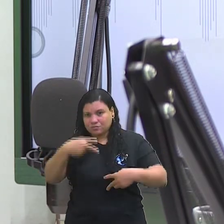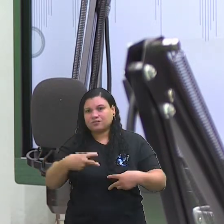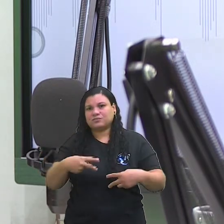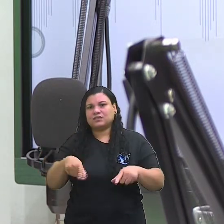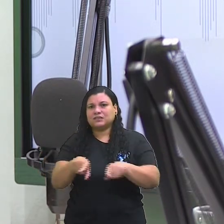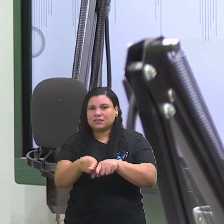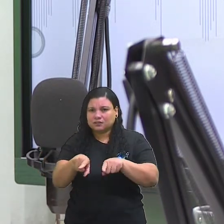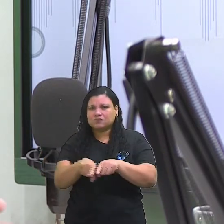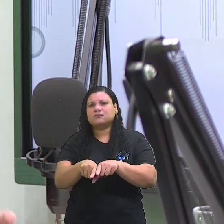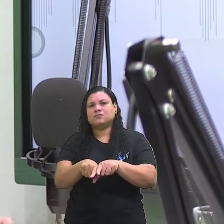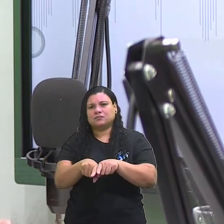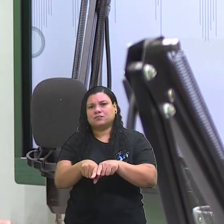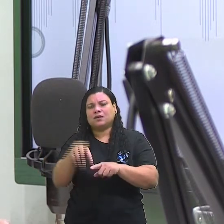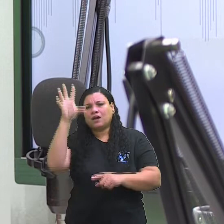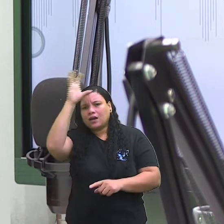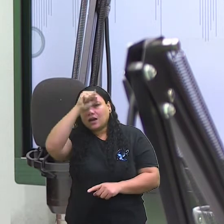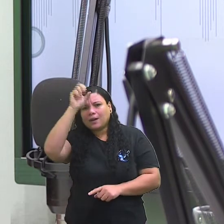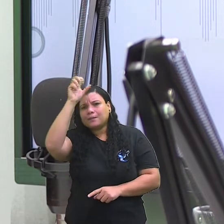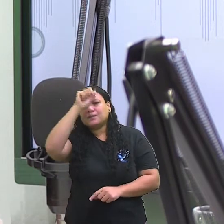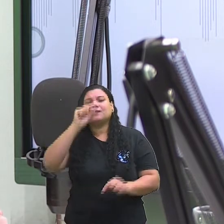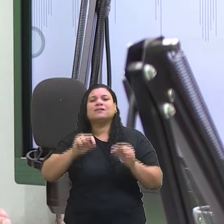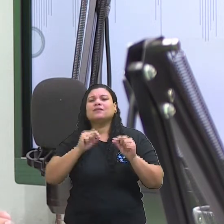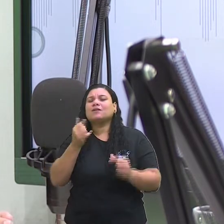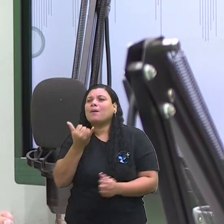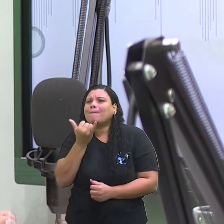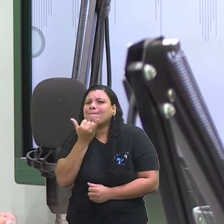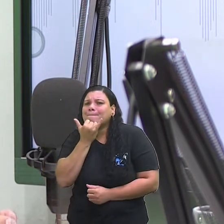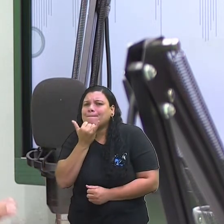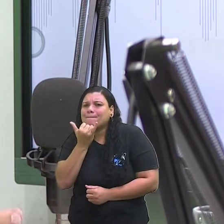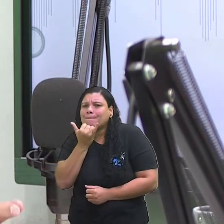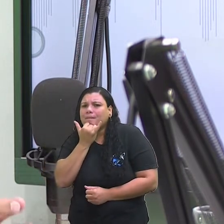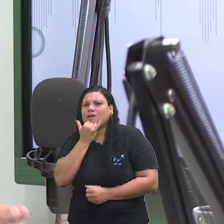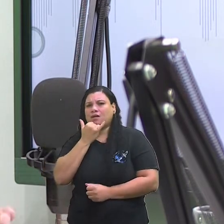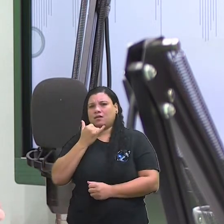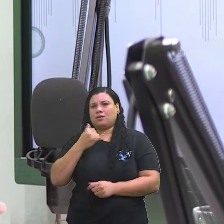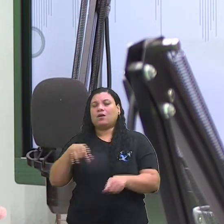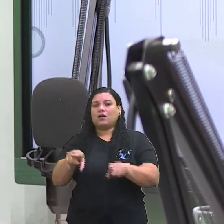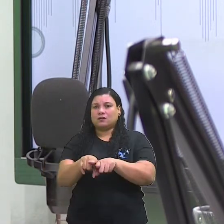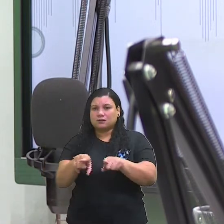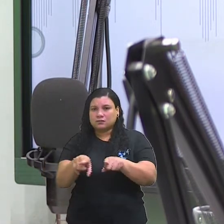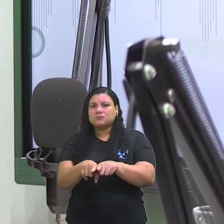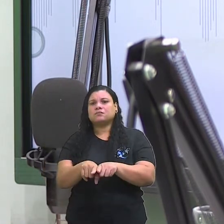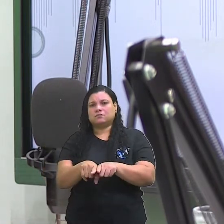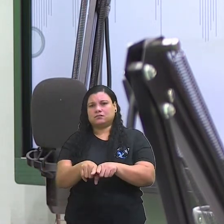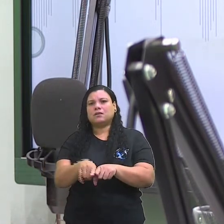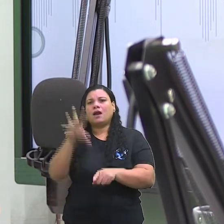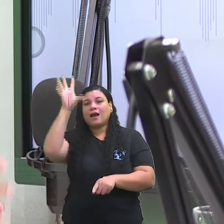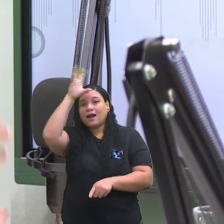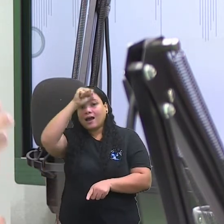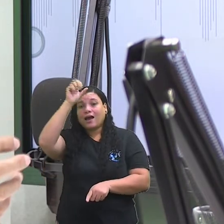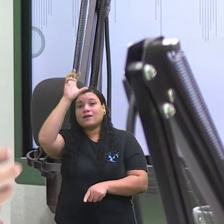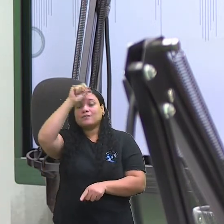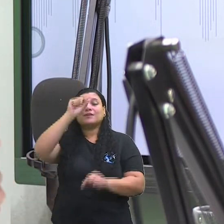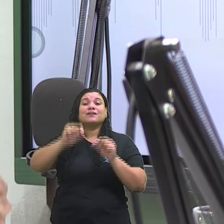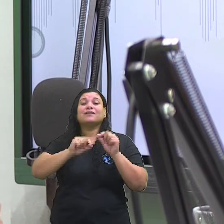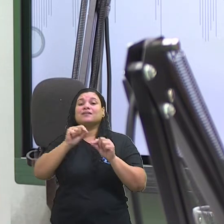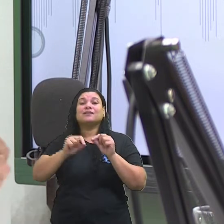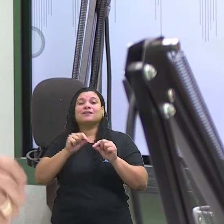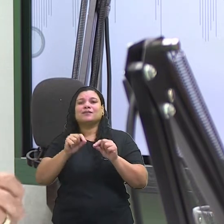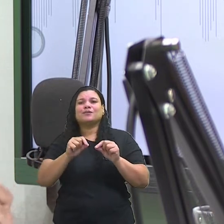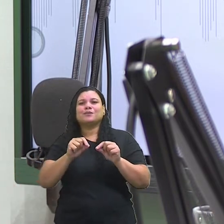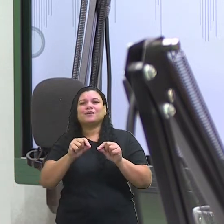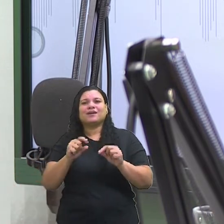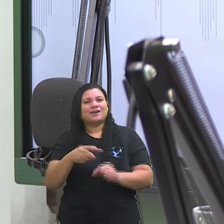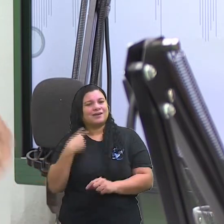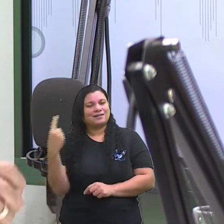né? Ou seja, quando eu perdoo, eu perco algumas coisas, né? Eu perco o direito de